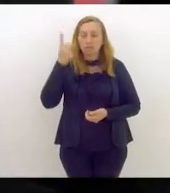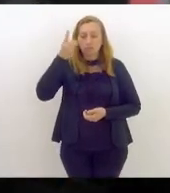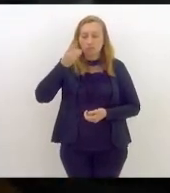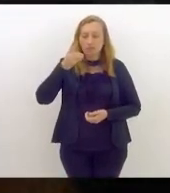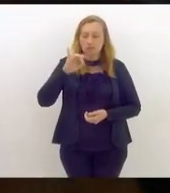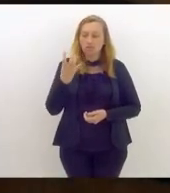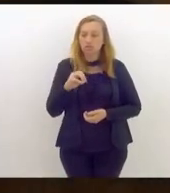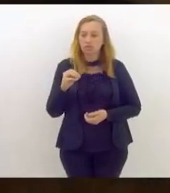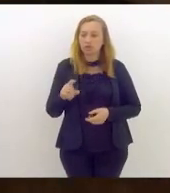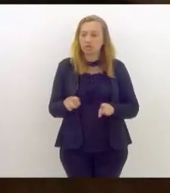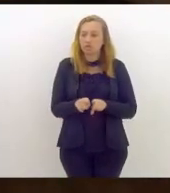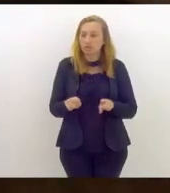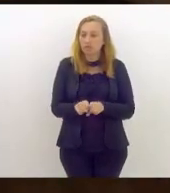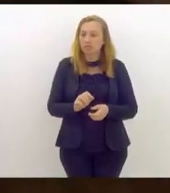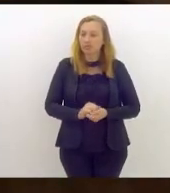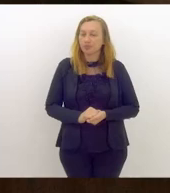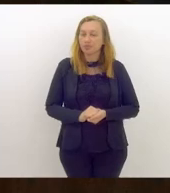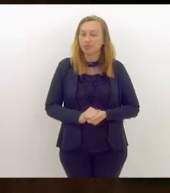Machado também.